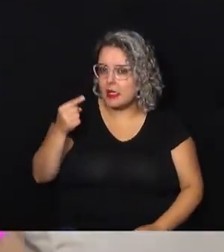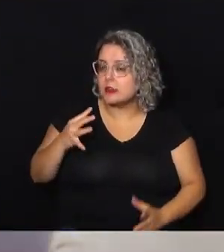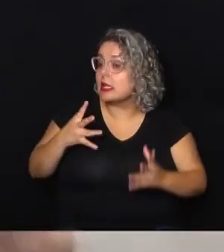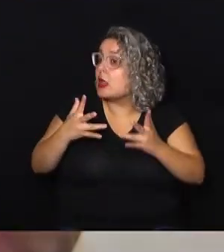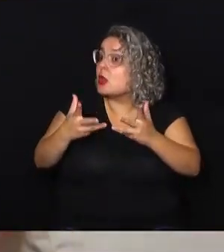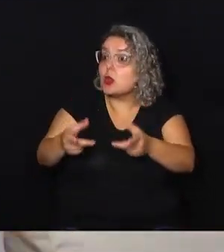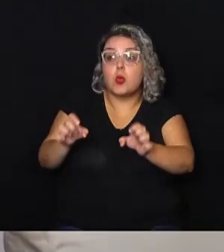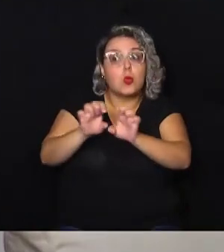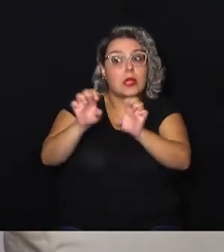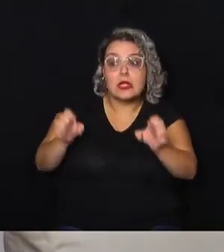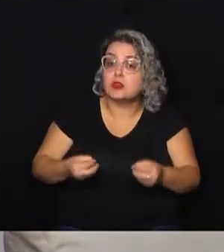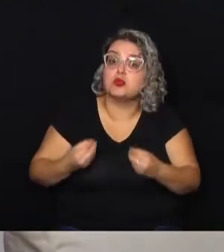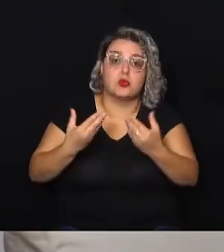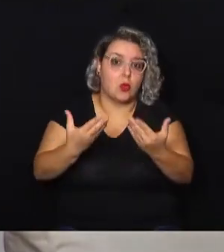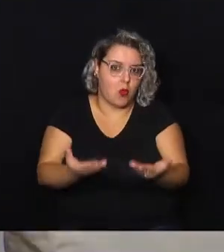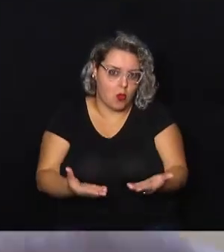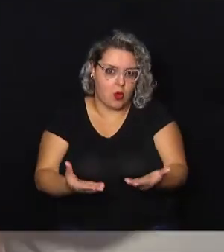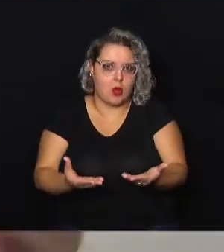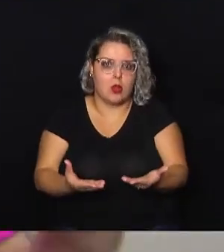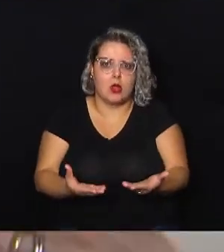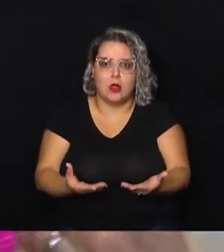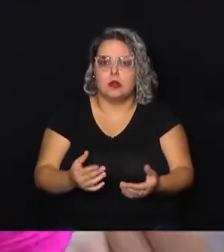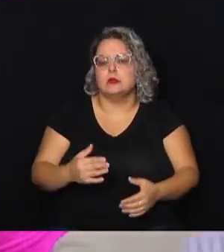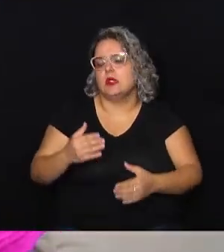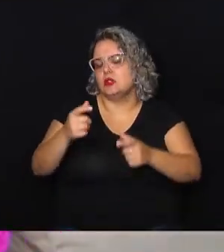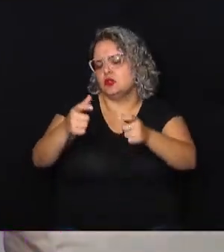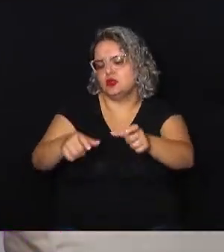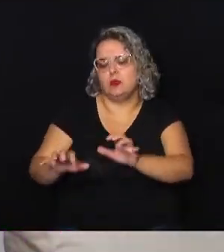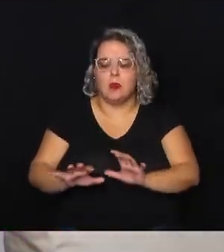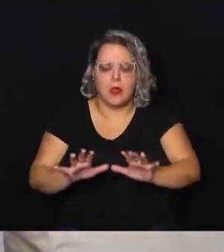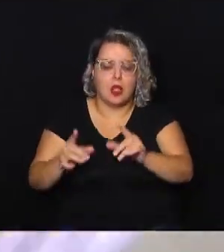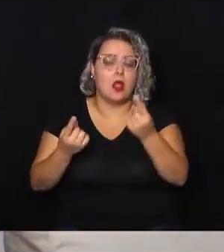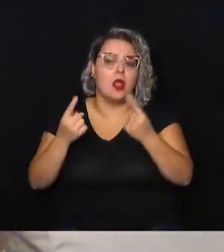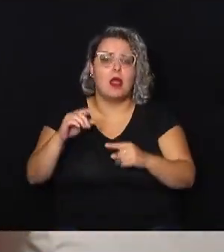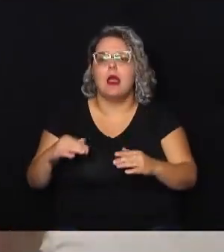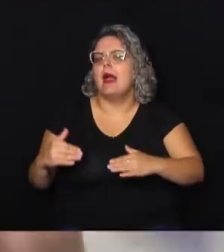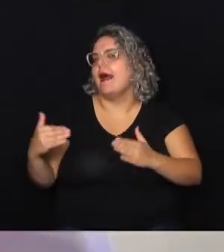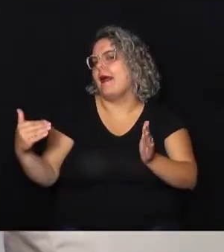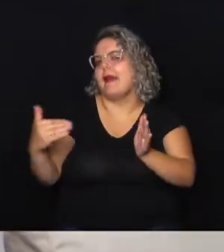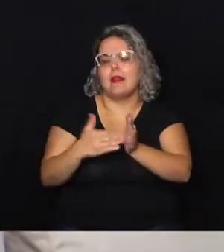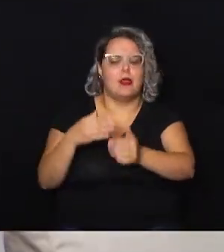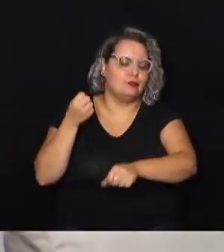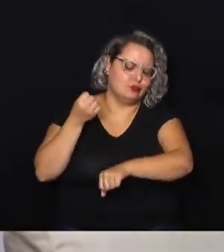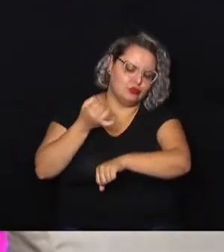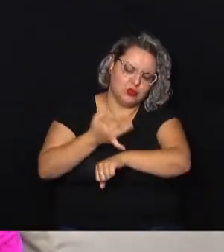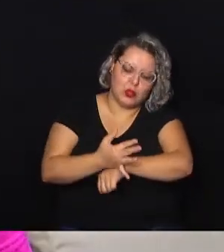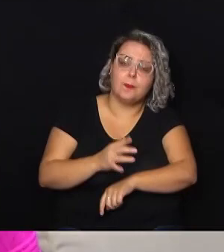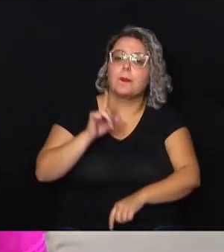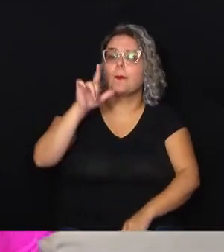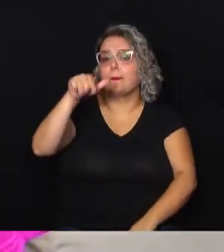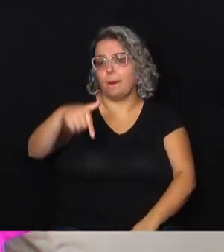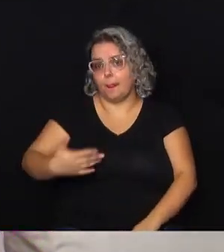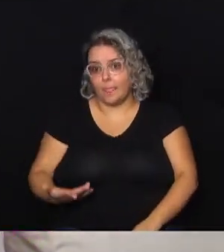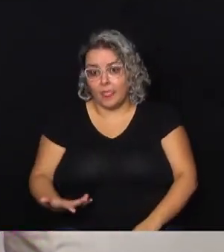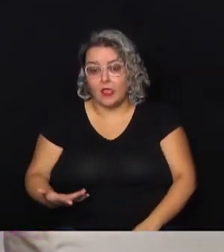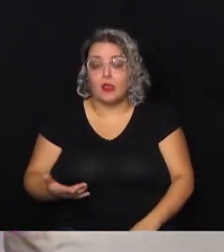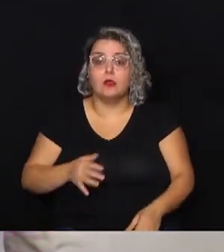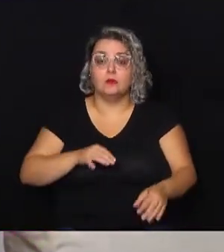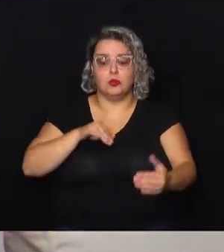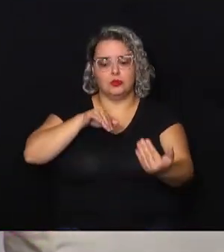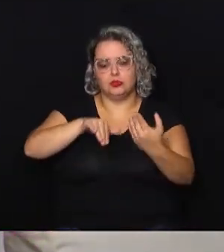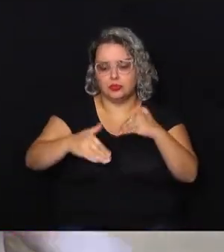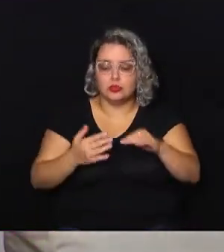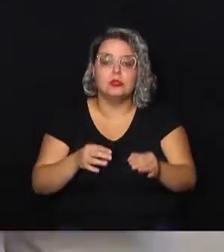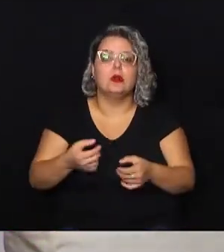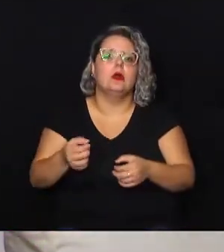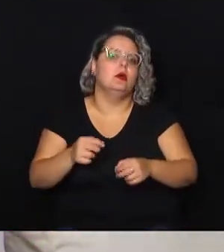está colocada. Então, desde os blocos que vão até a madrugada, depois as operações de trânsito que vão acontecer